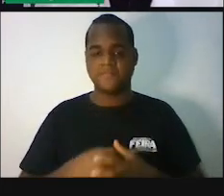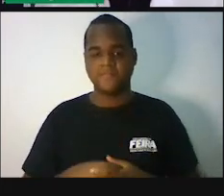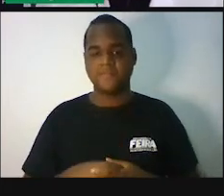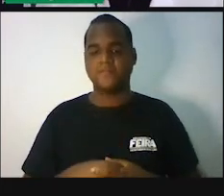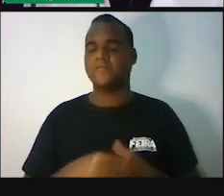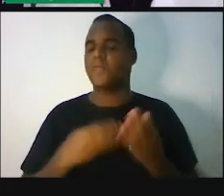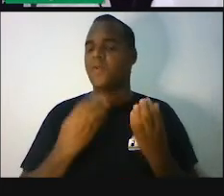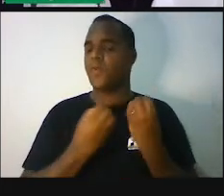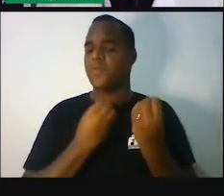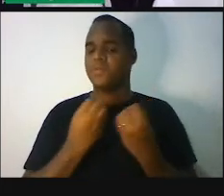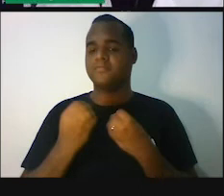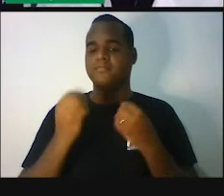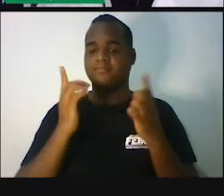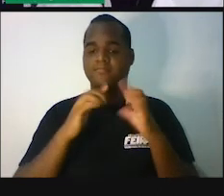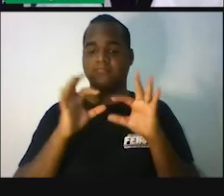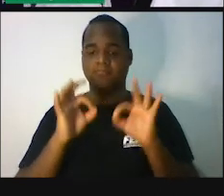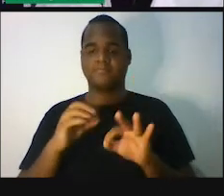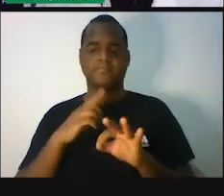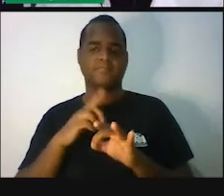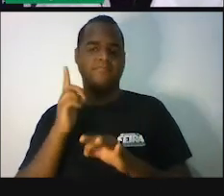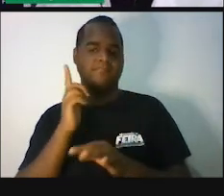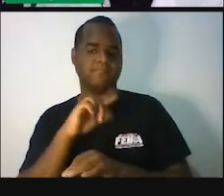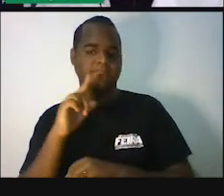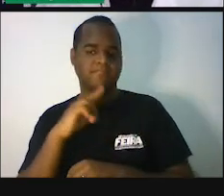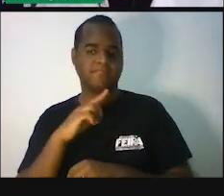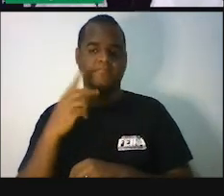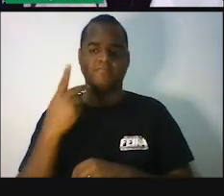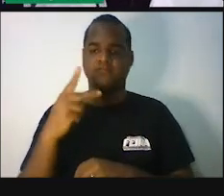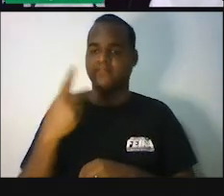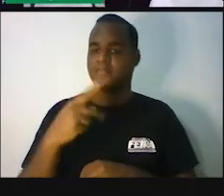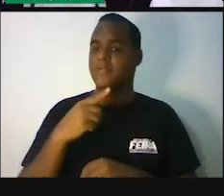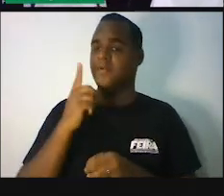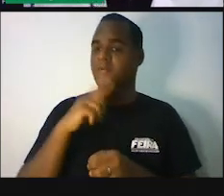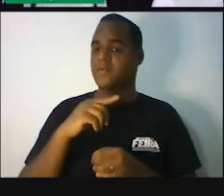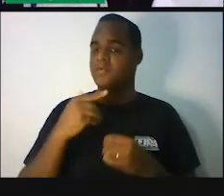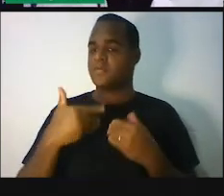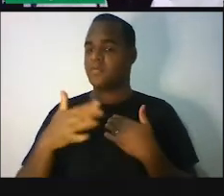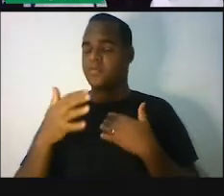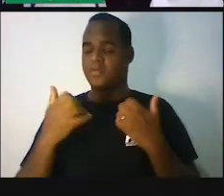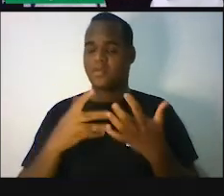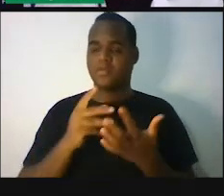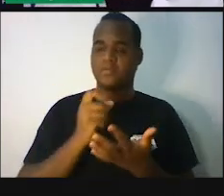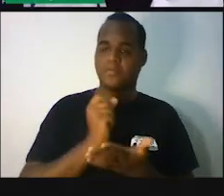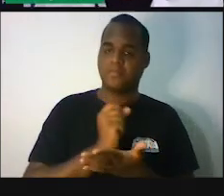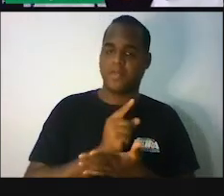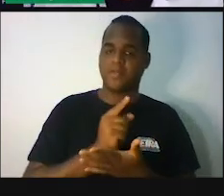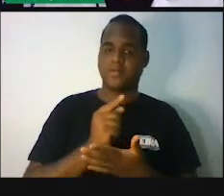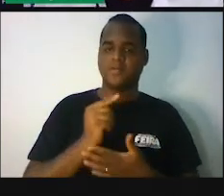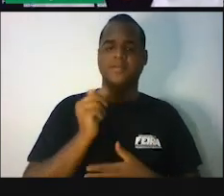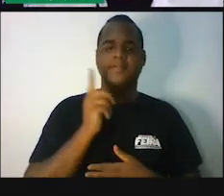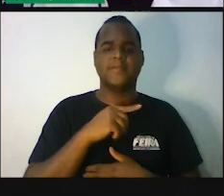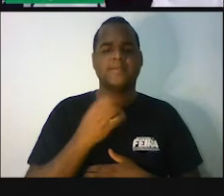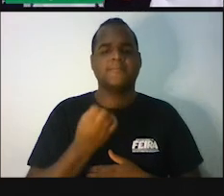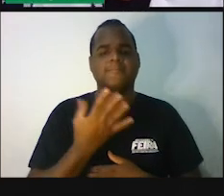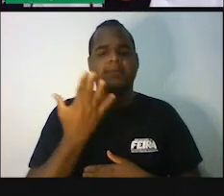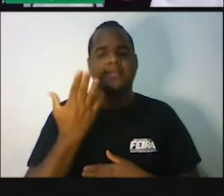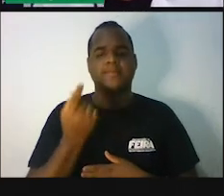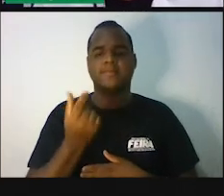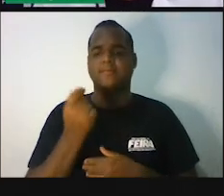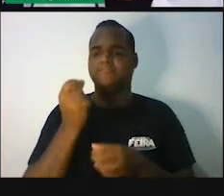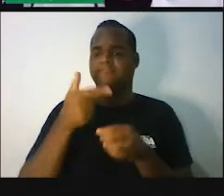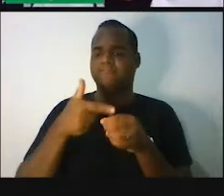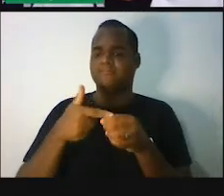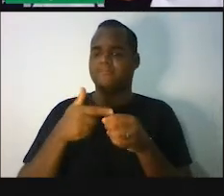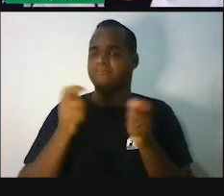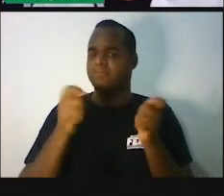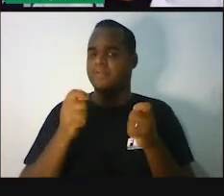como é possível determinar o quanto ela irá pagar pelo abastecimento? Agora eu vou te